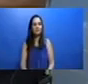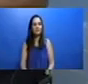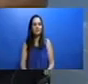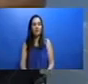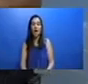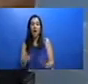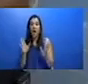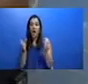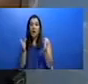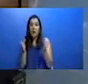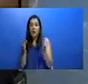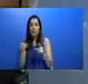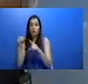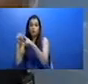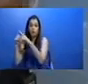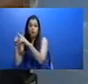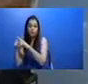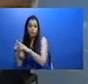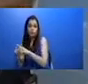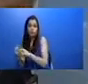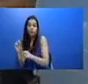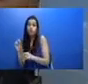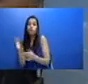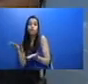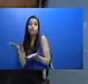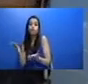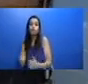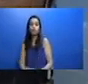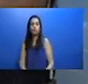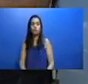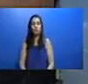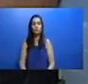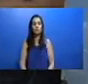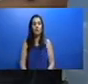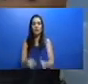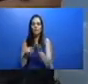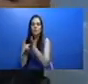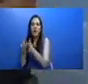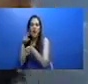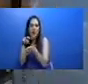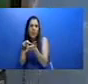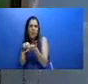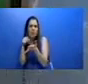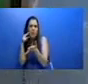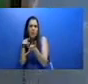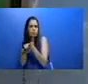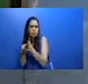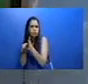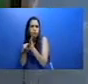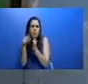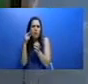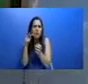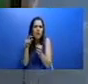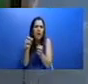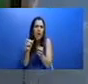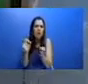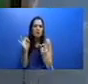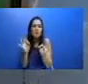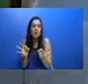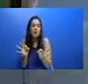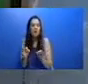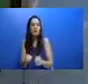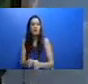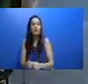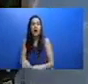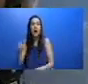para isso, nós precisamos ler todas e analisar qual é a correta. Olha lá na